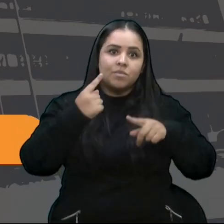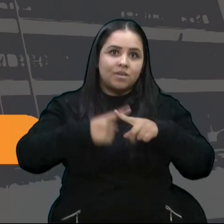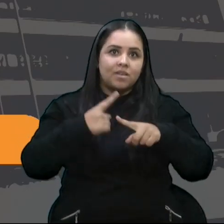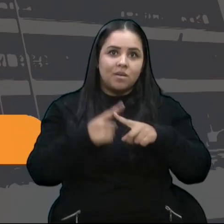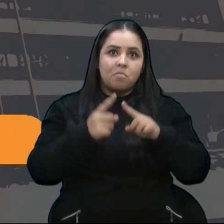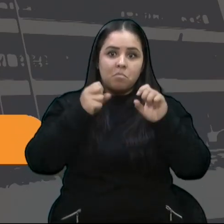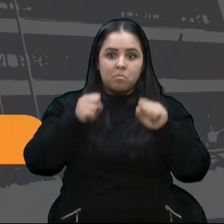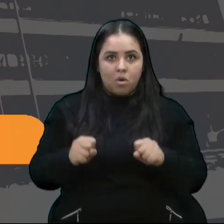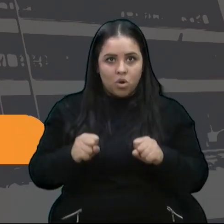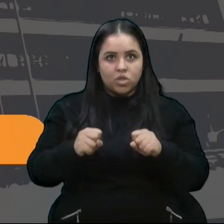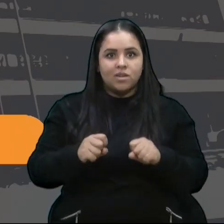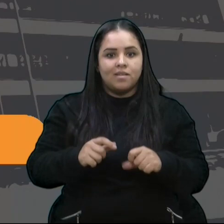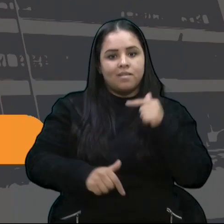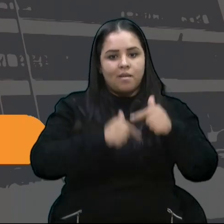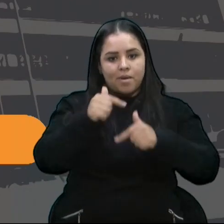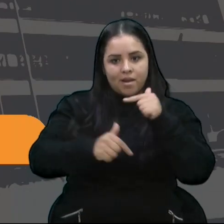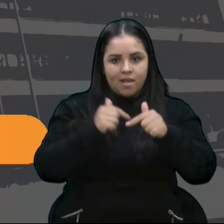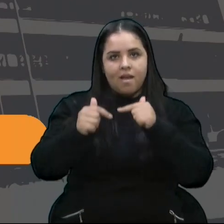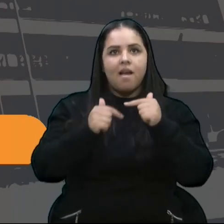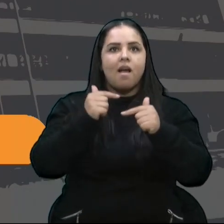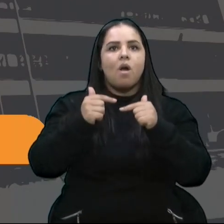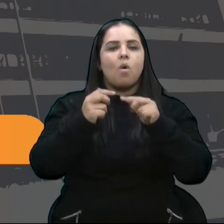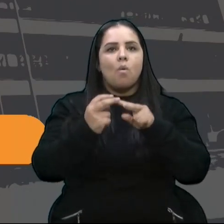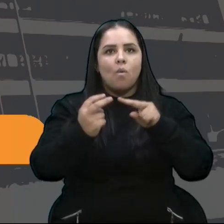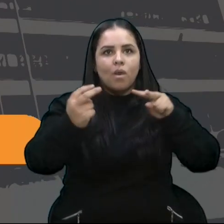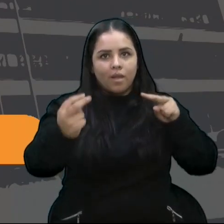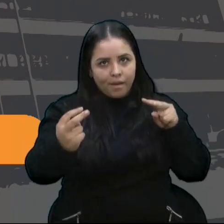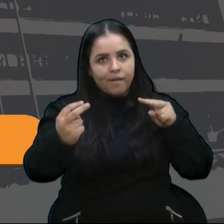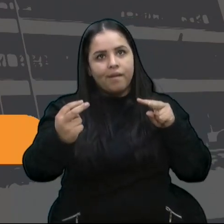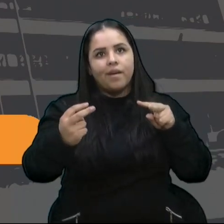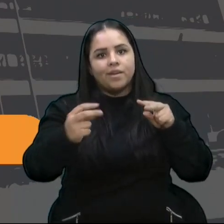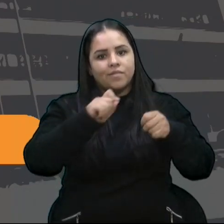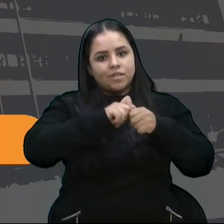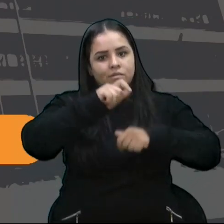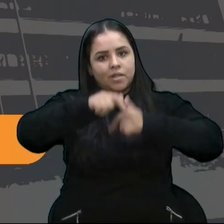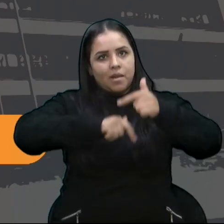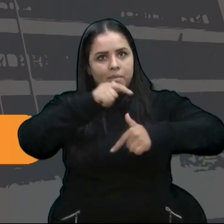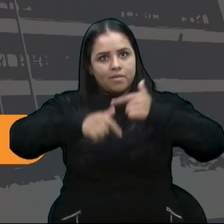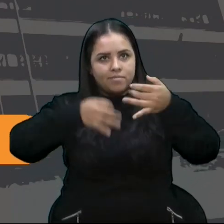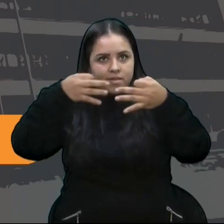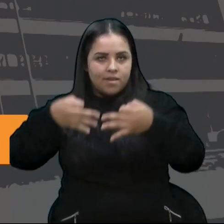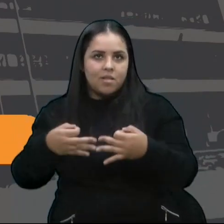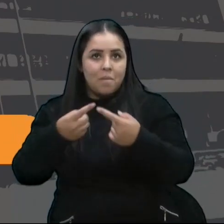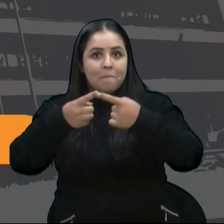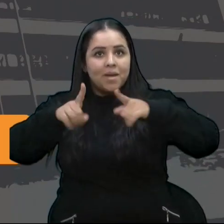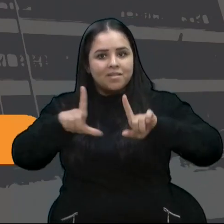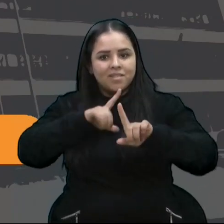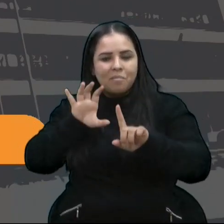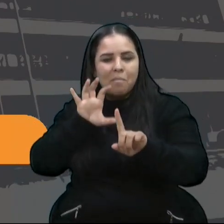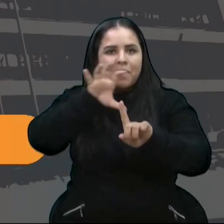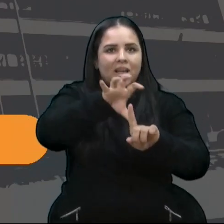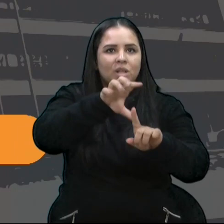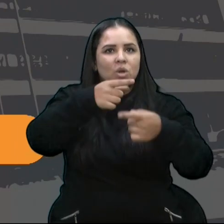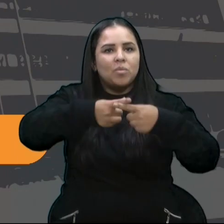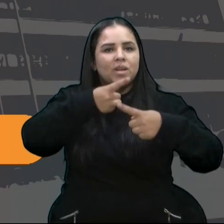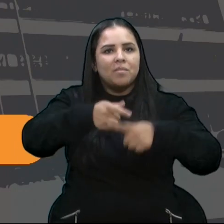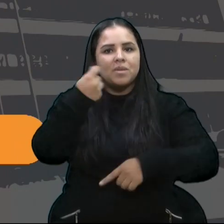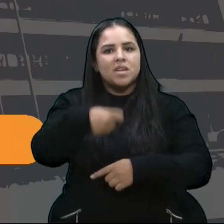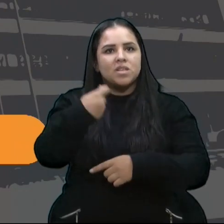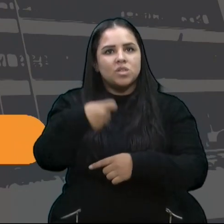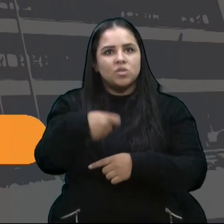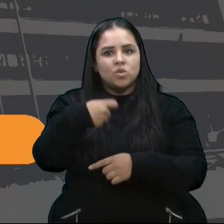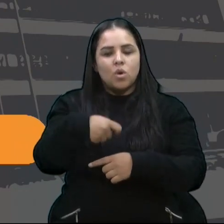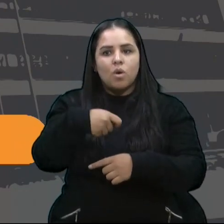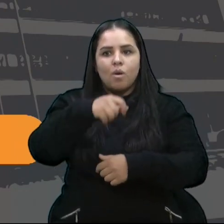pode cumprir com as suas obrigações e fazer o seu trabalho, mas a gente foi impactado porque a gente precisou se reinventar muito